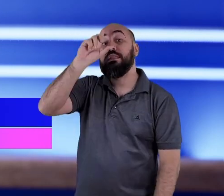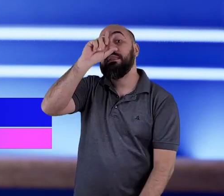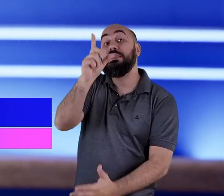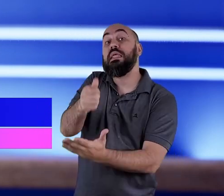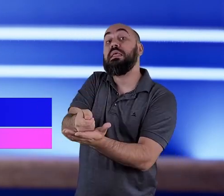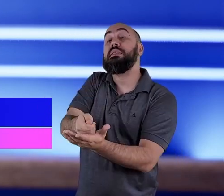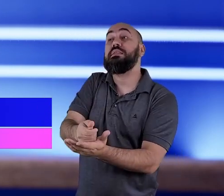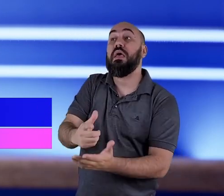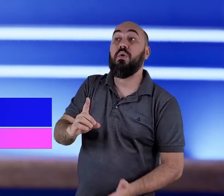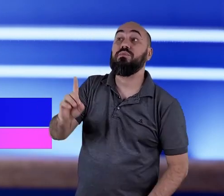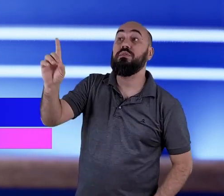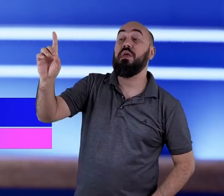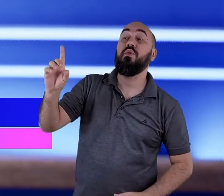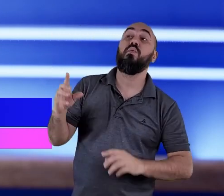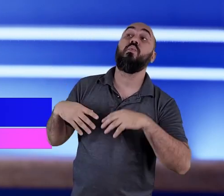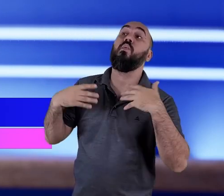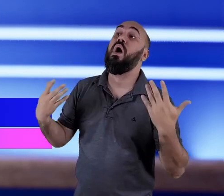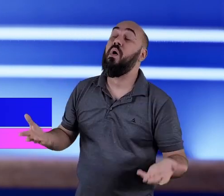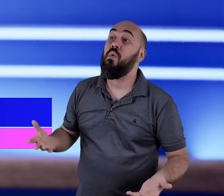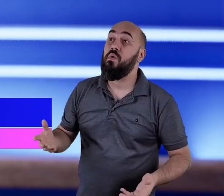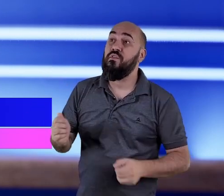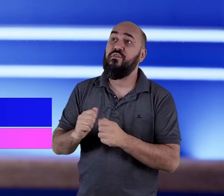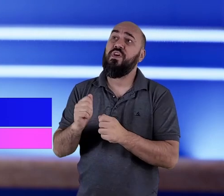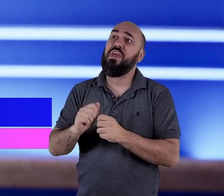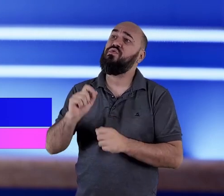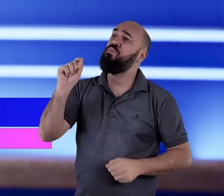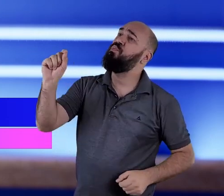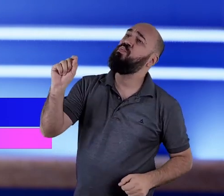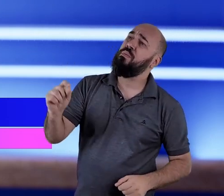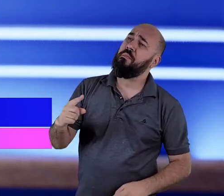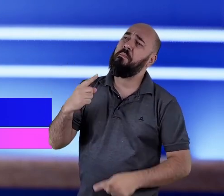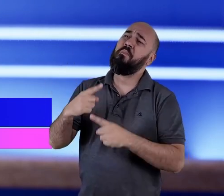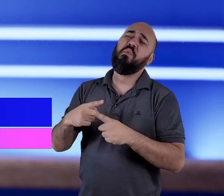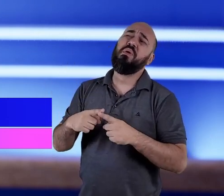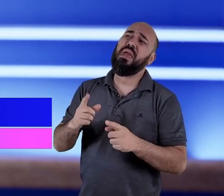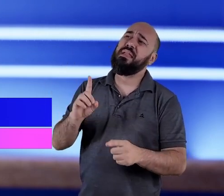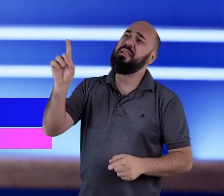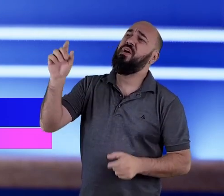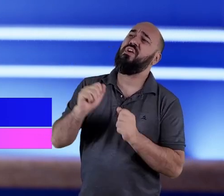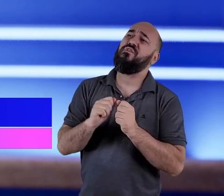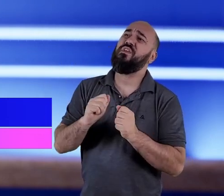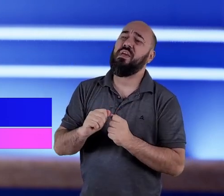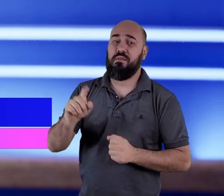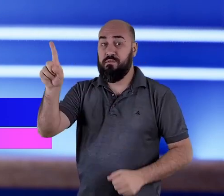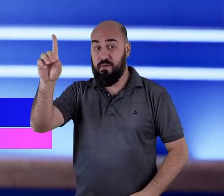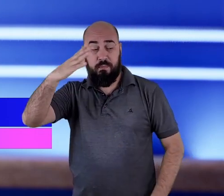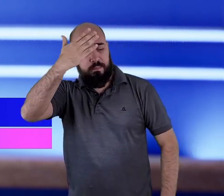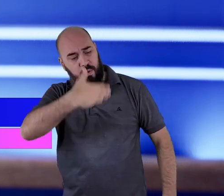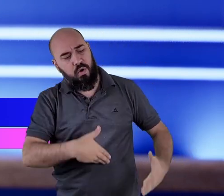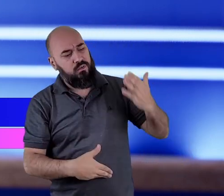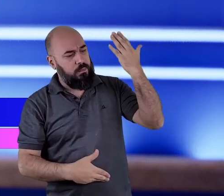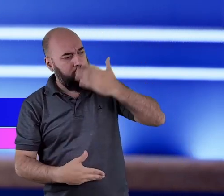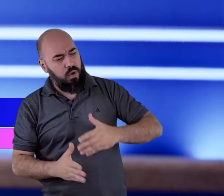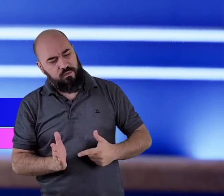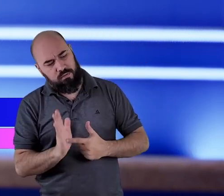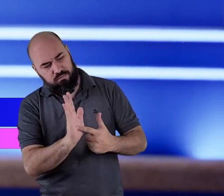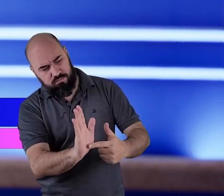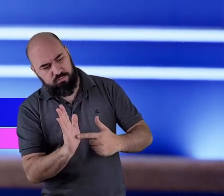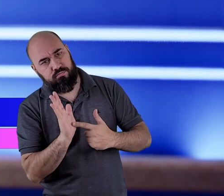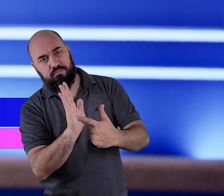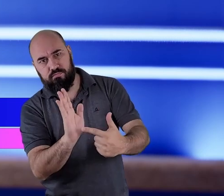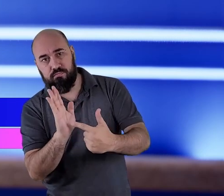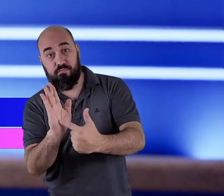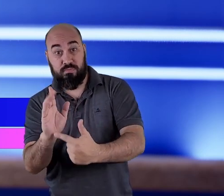decisões. Esse é o tipo de Deus que está administrando o universo. Então,